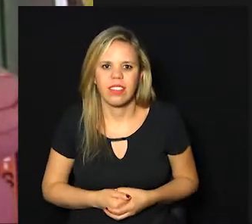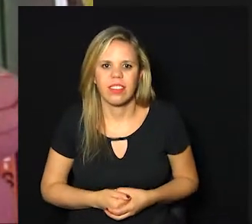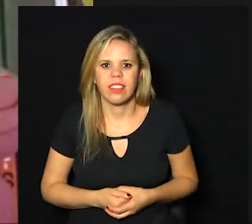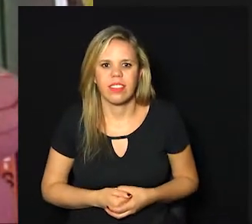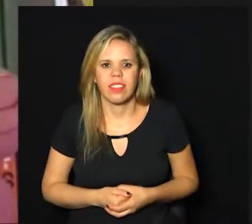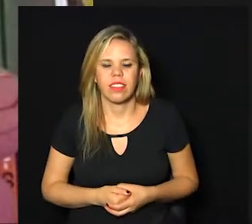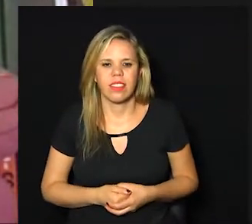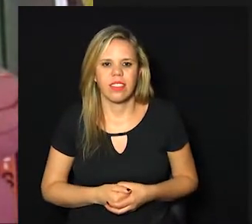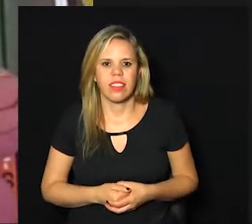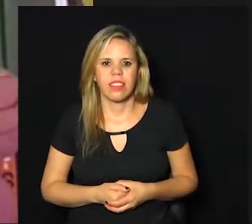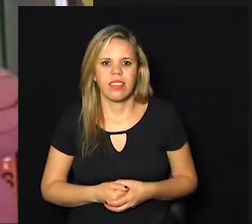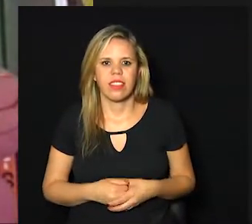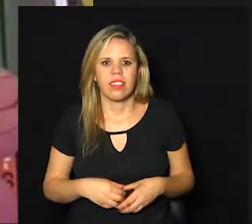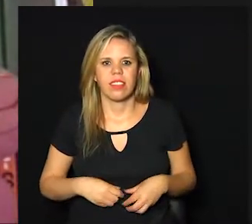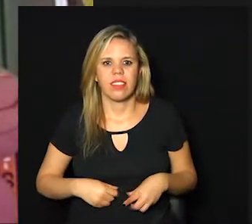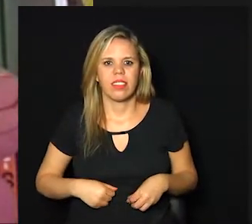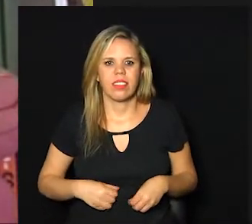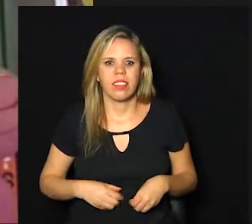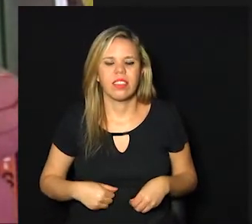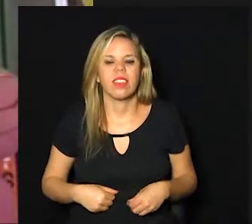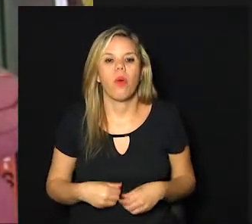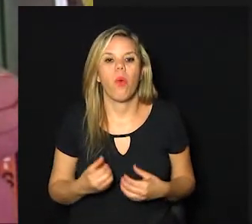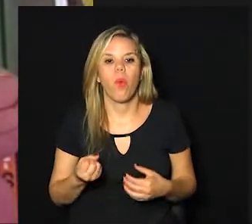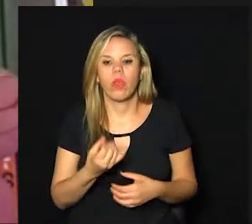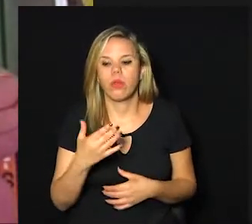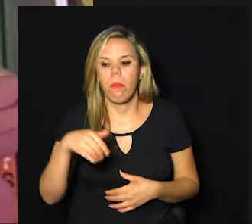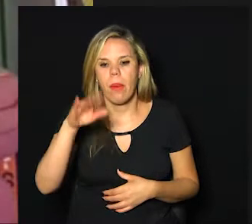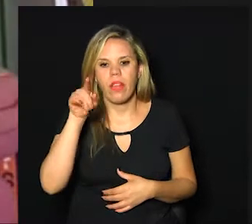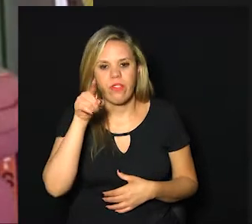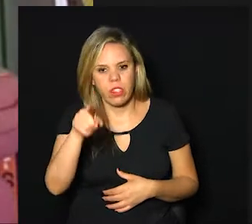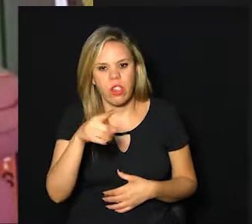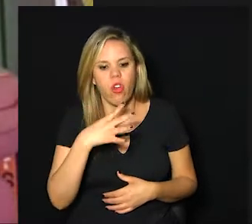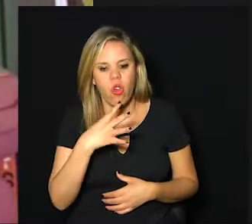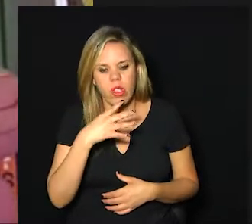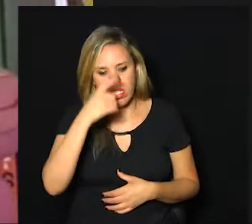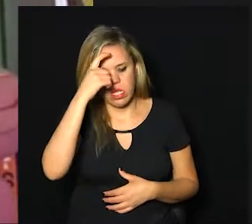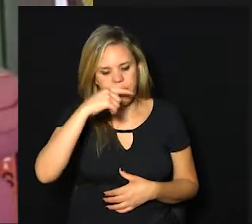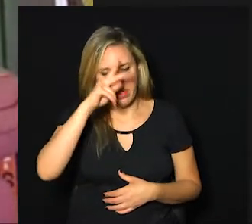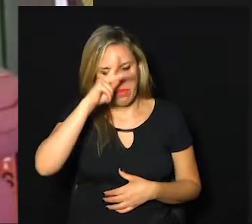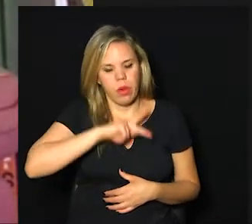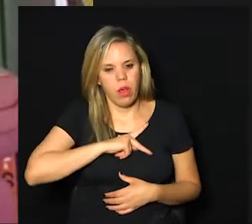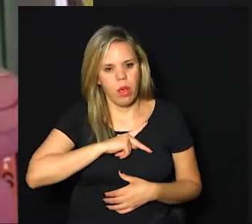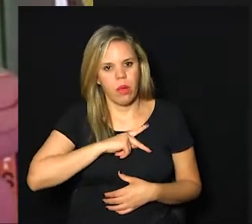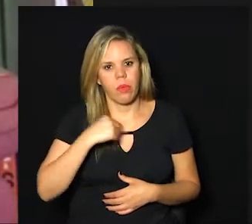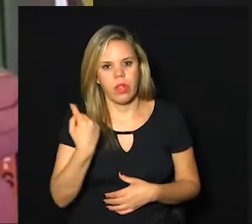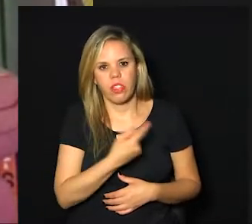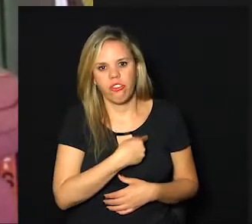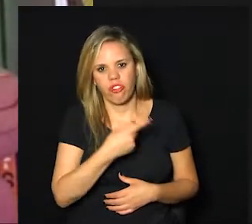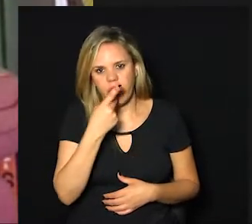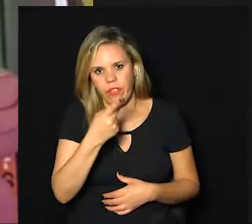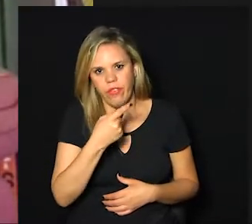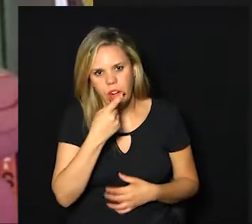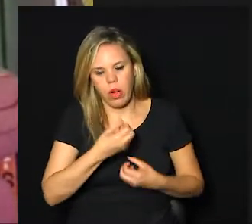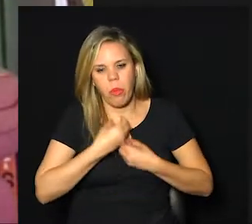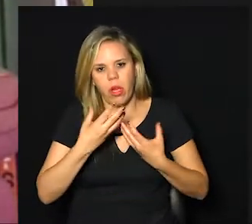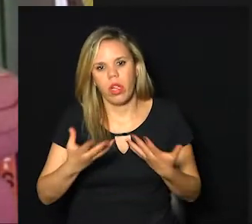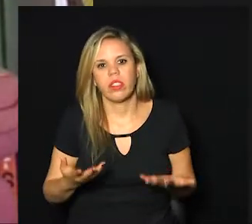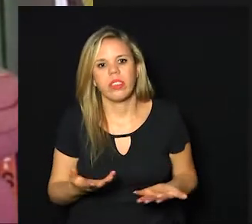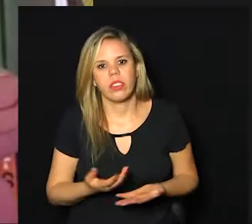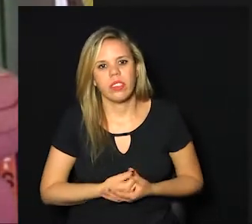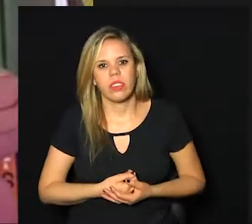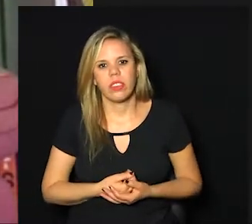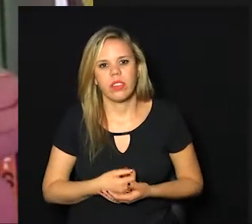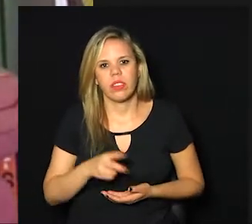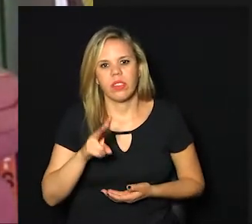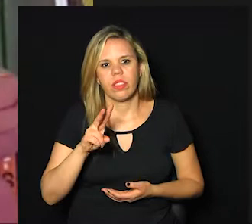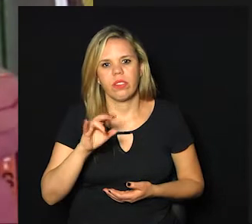E o que eu posso dizer é o seguinte, que quanto mais você se conhecer Isso a gente estava falando quando o poeta fez isso, deve ser o Vinícius